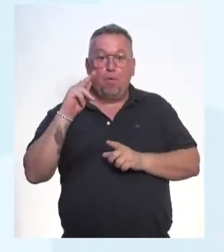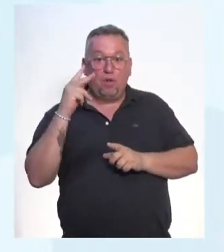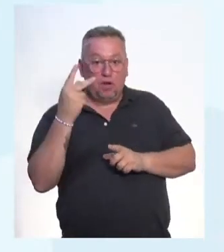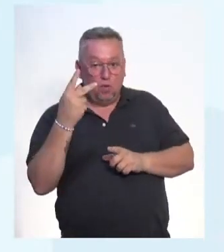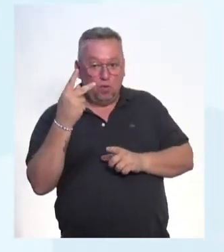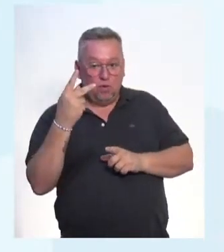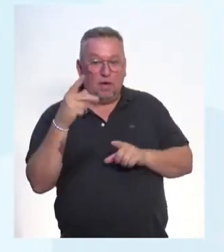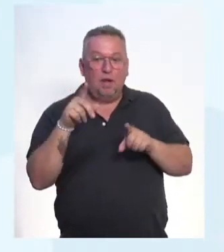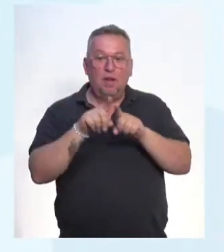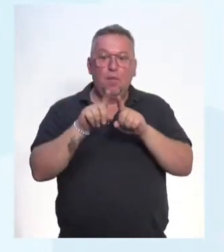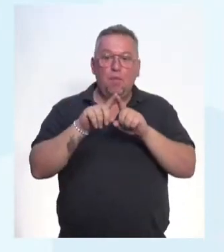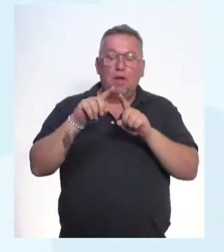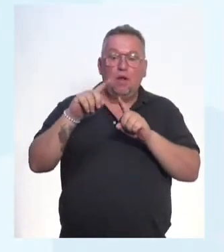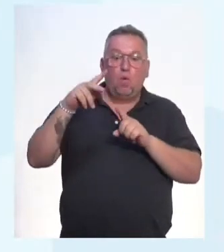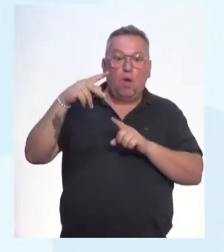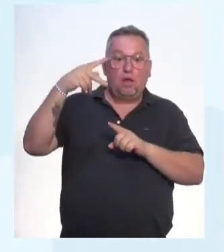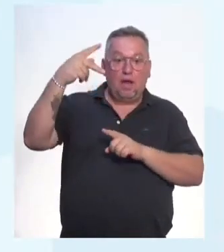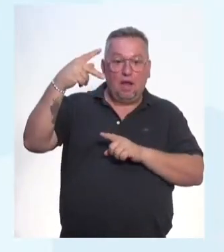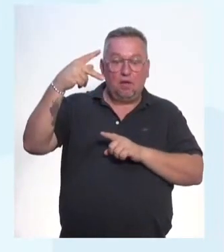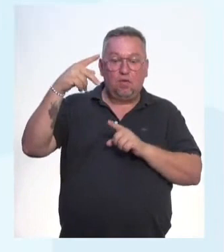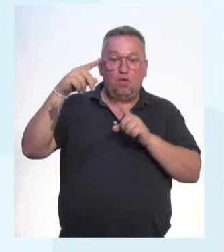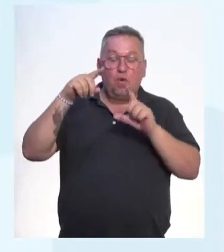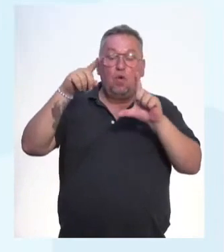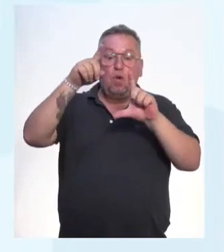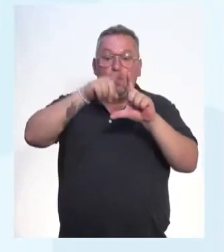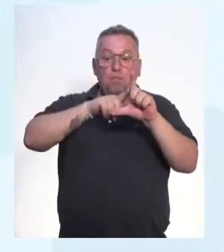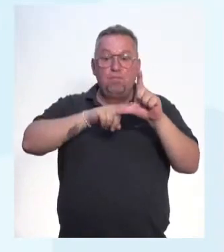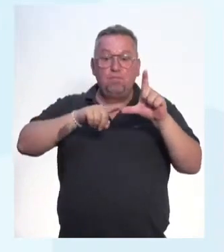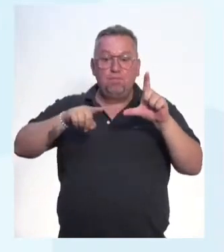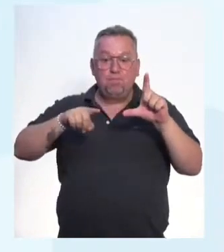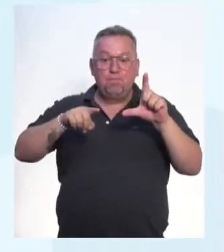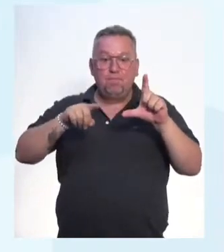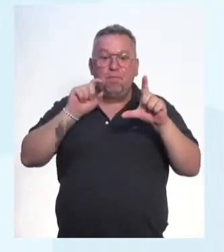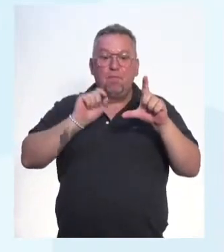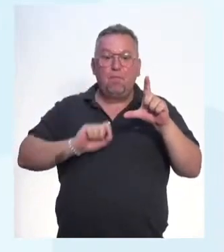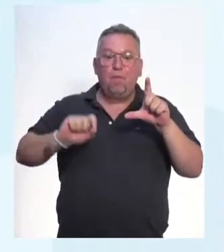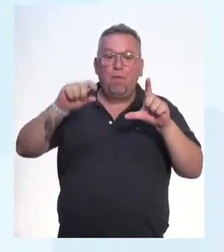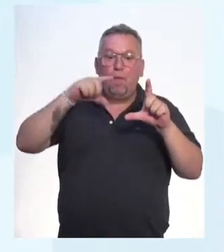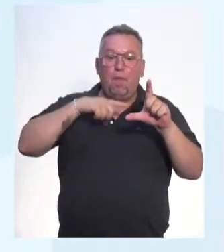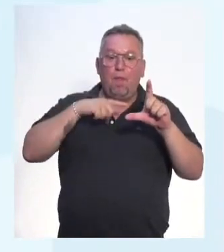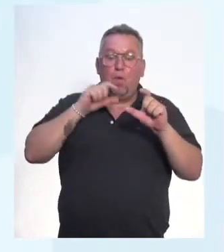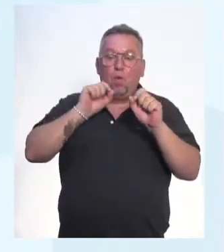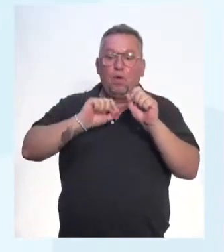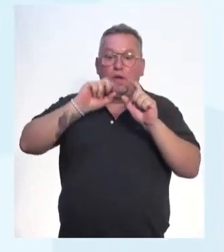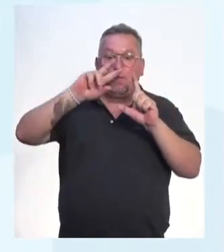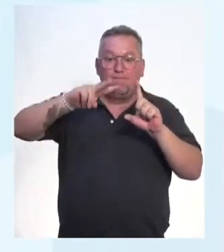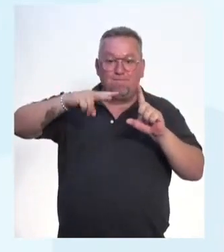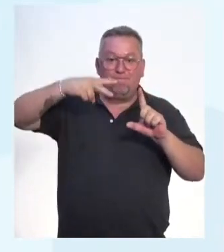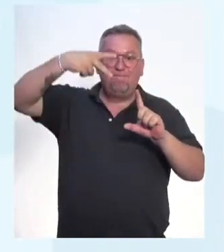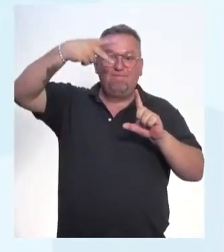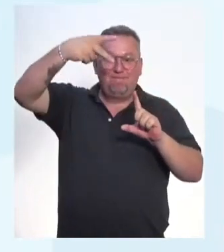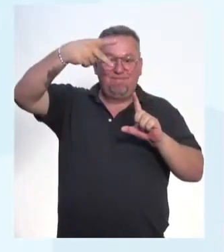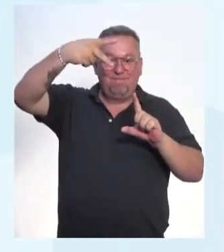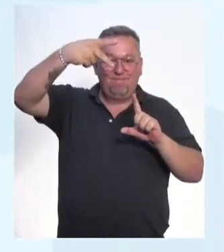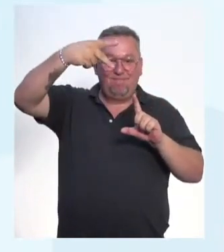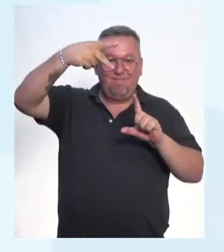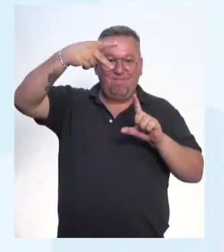e quadrados dos catetos, quer dizer que está elevado ao